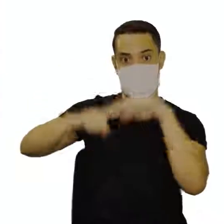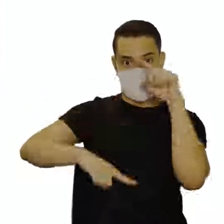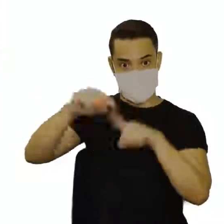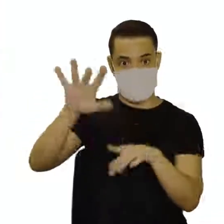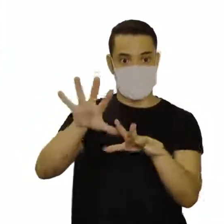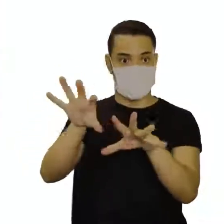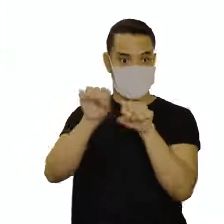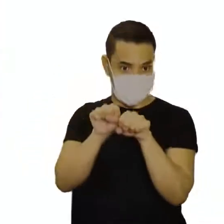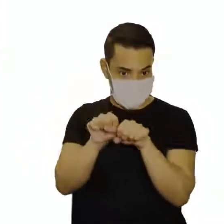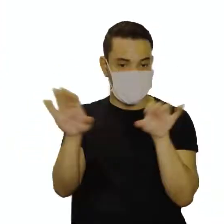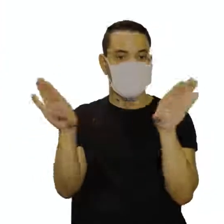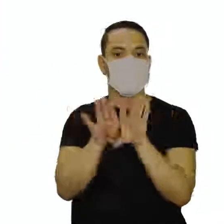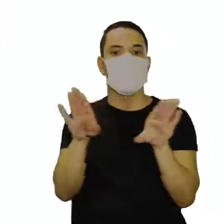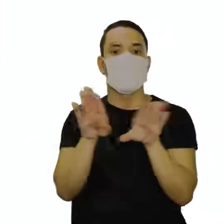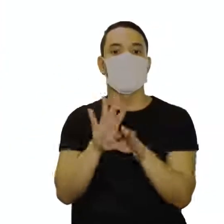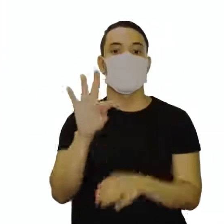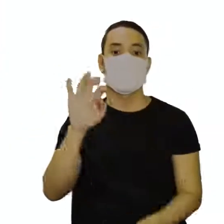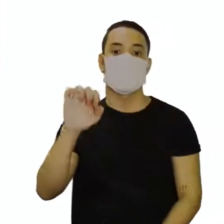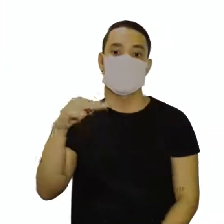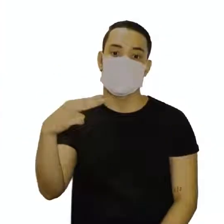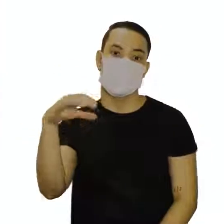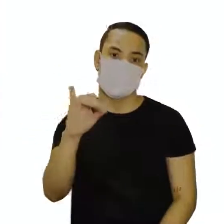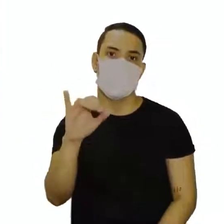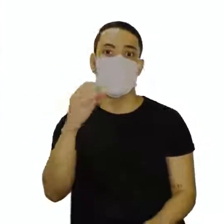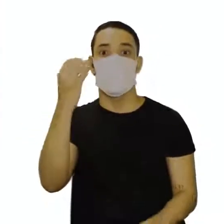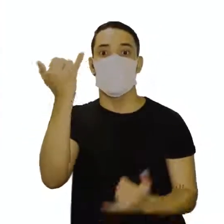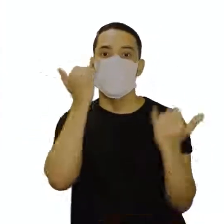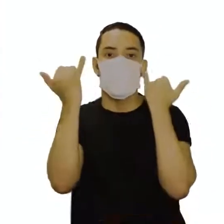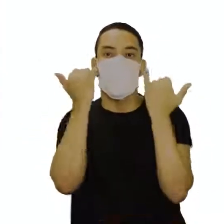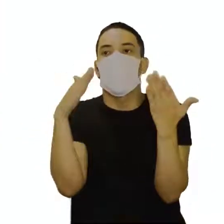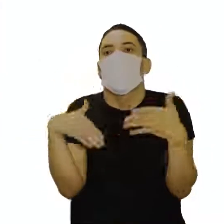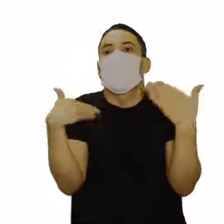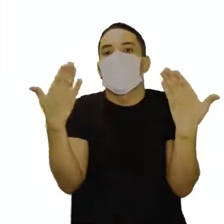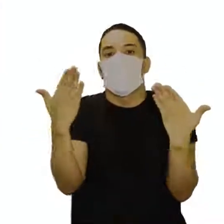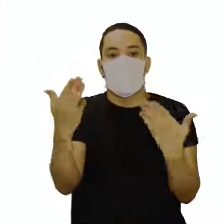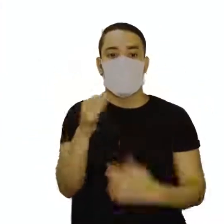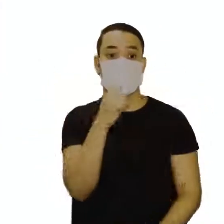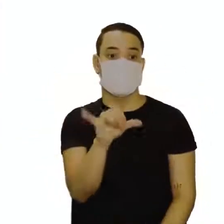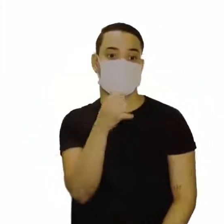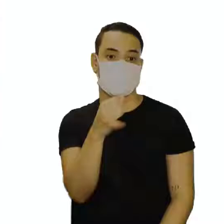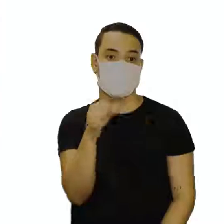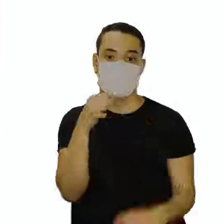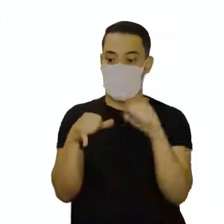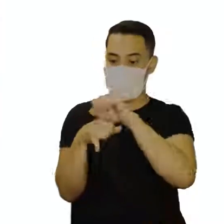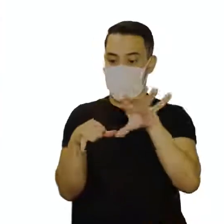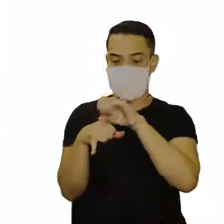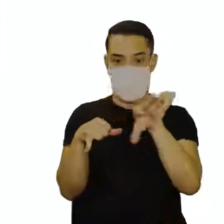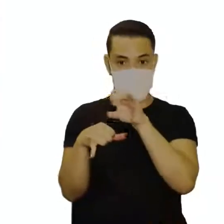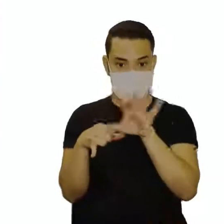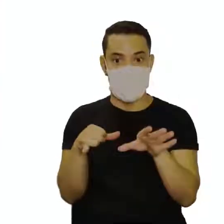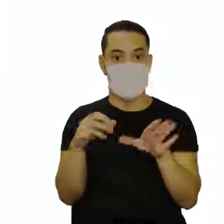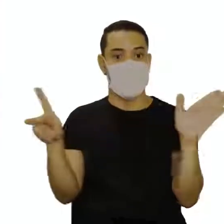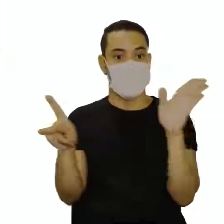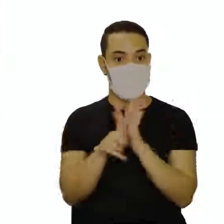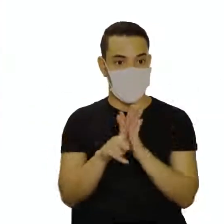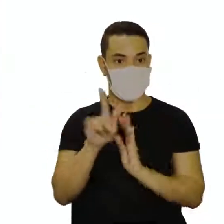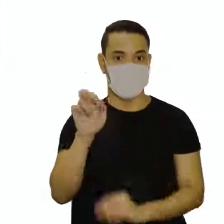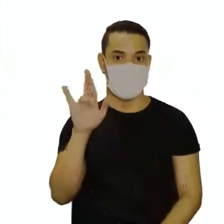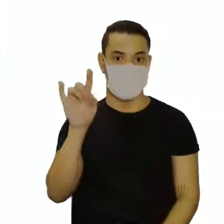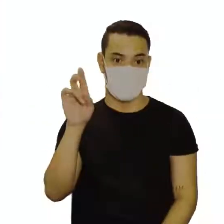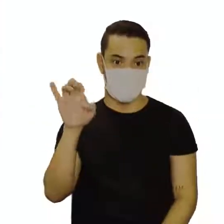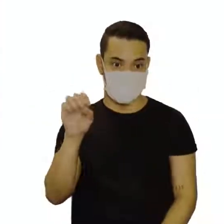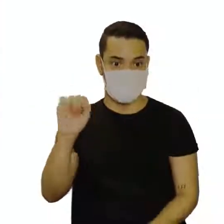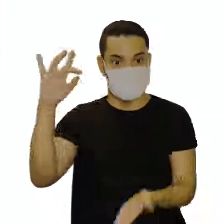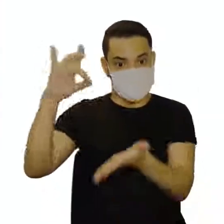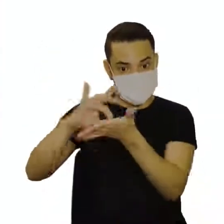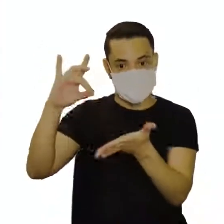a tensão informa com qual energia saiu a carga. Em se tratando dos geradores reais, a